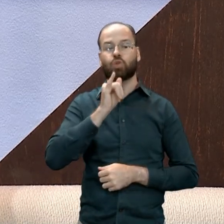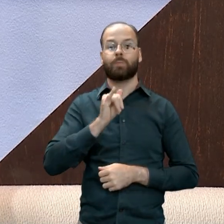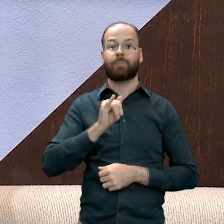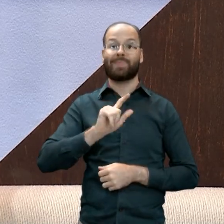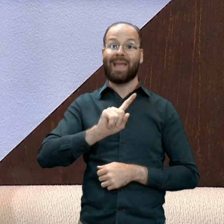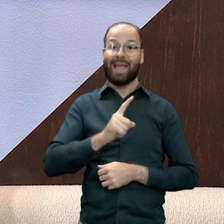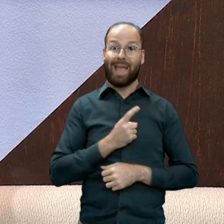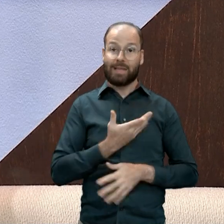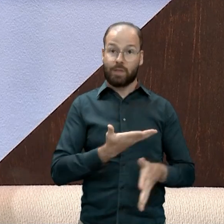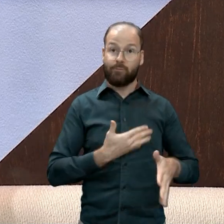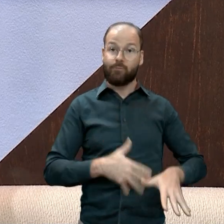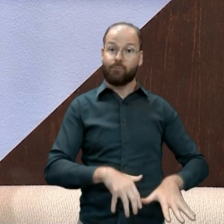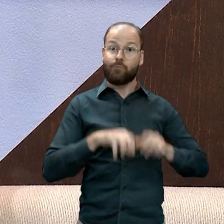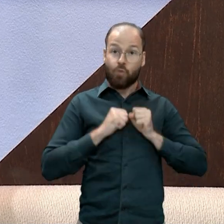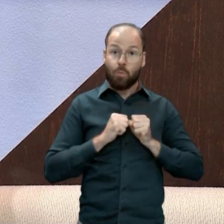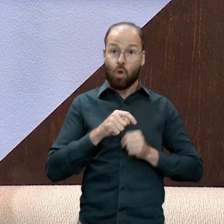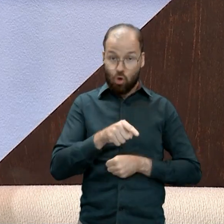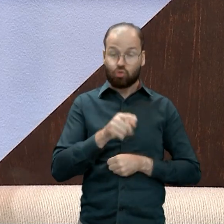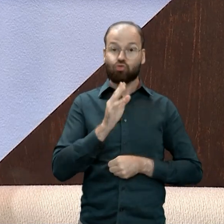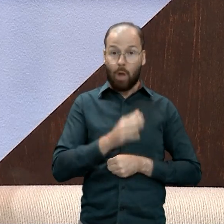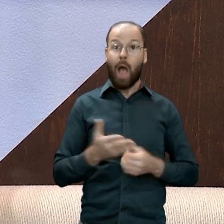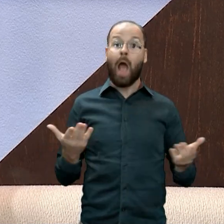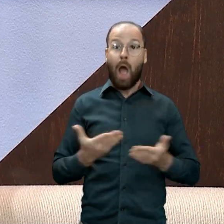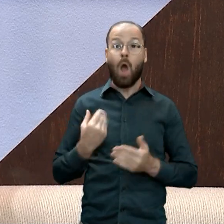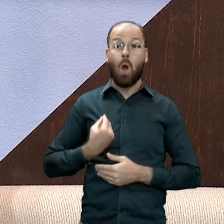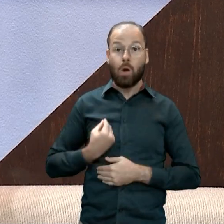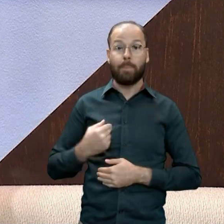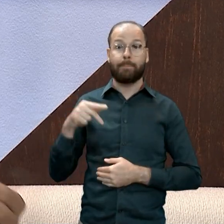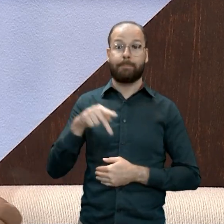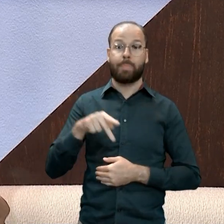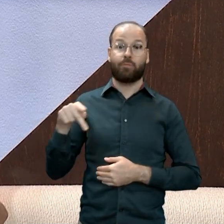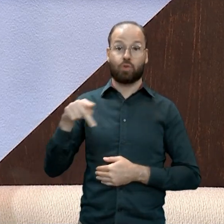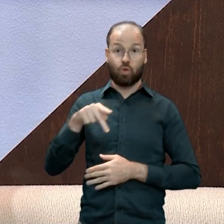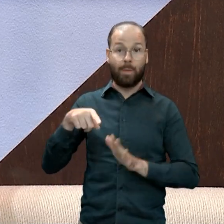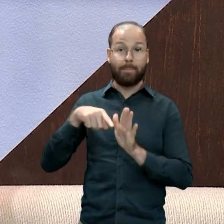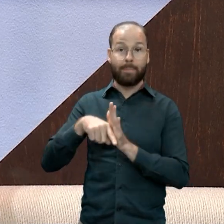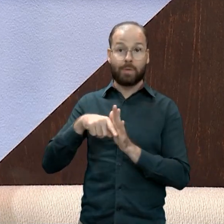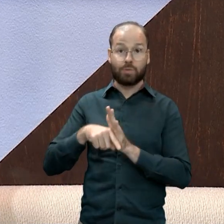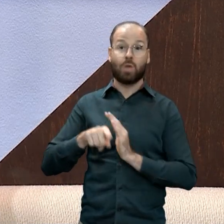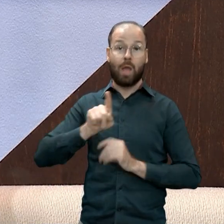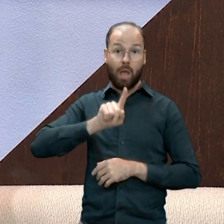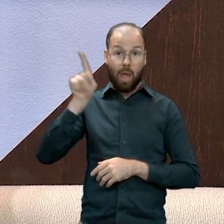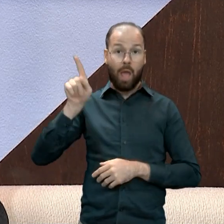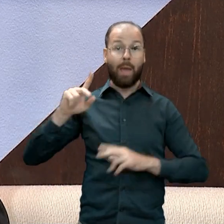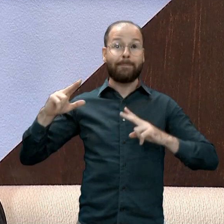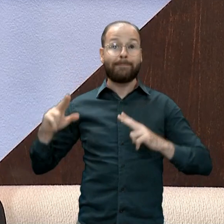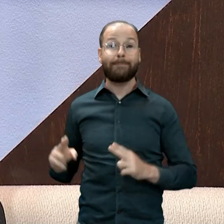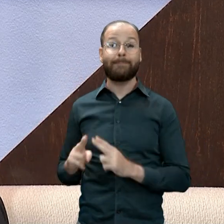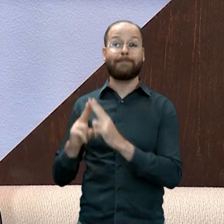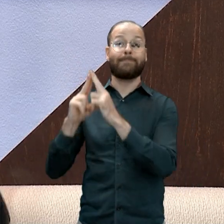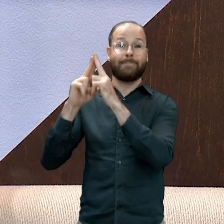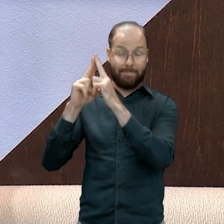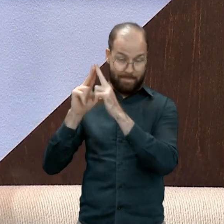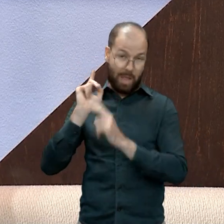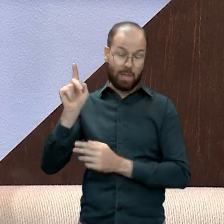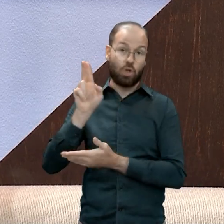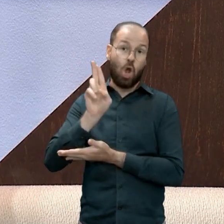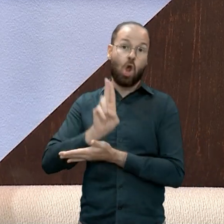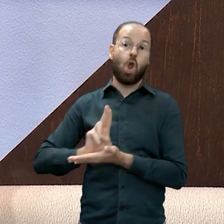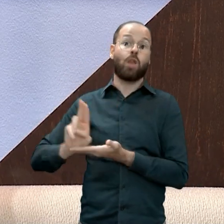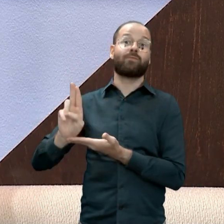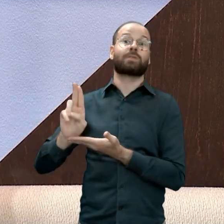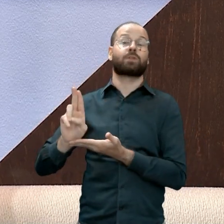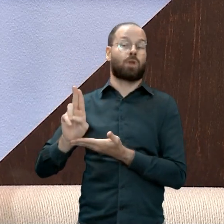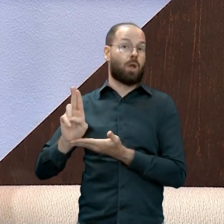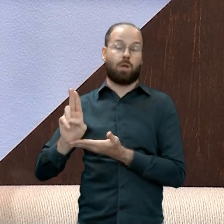egressos nossos hoje é um professor pesquisador na Université Paris-Saclay, que é uma universidade, uma das maiores